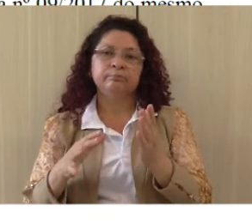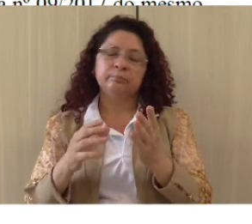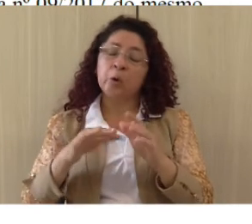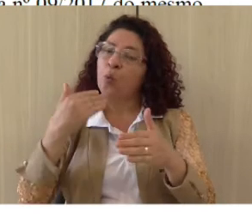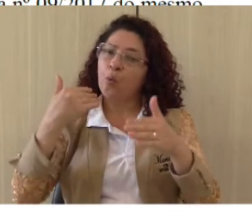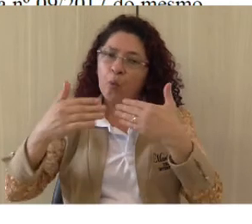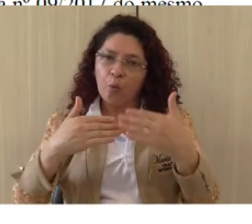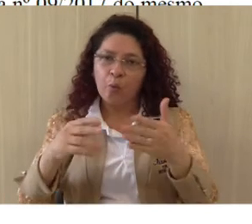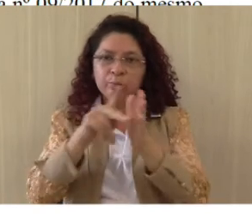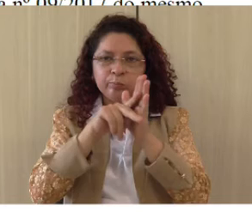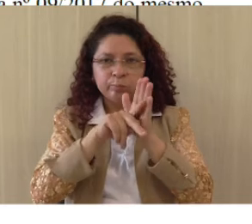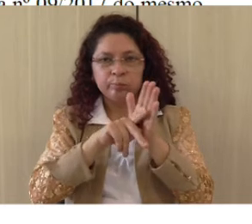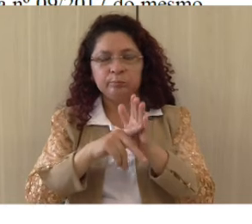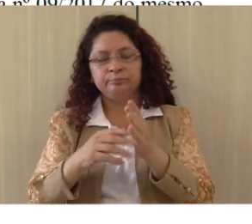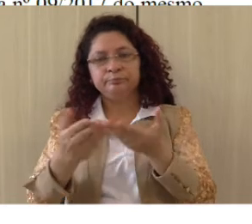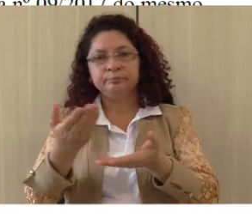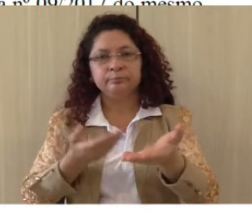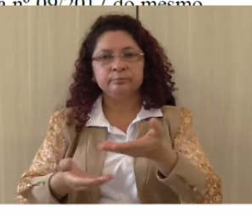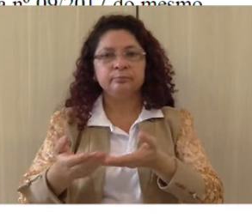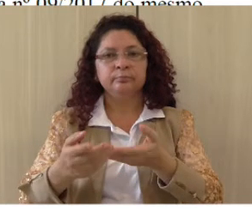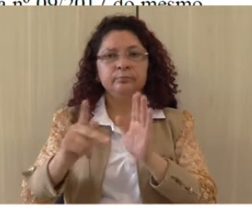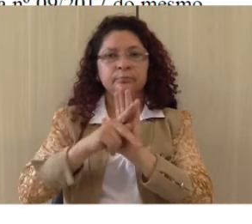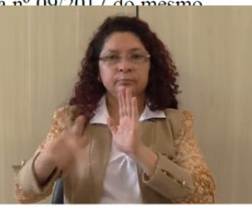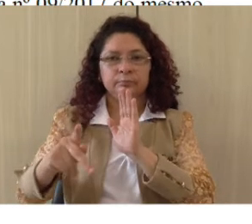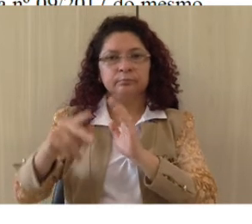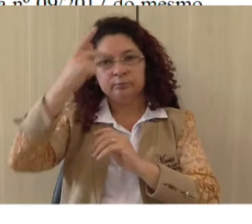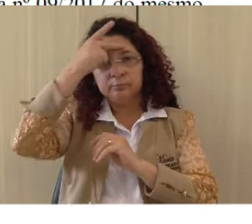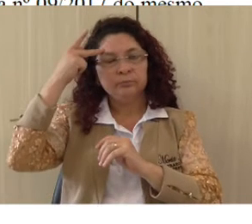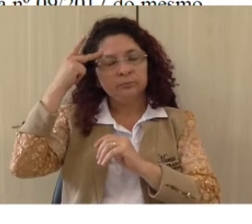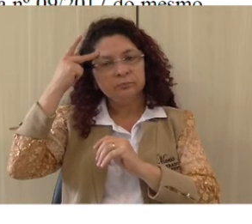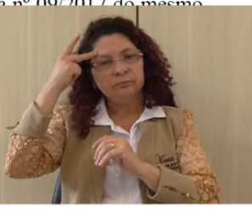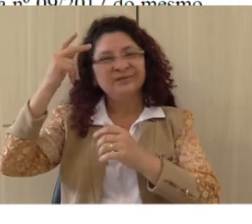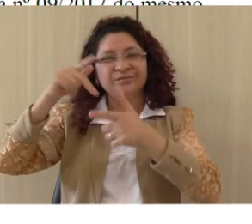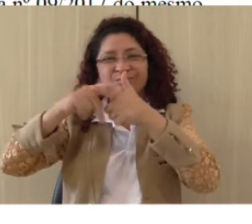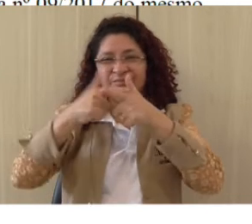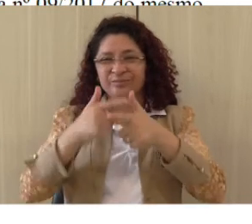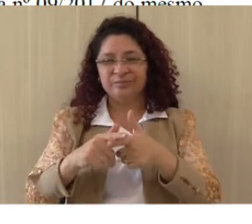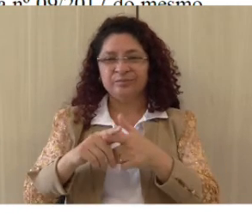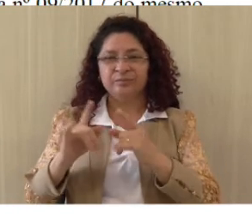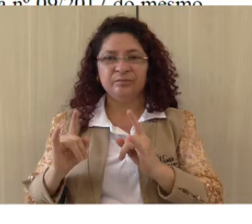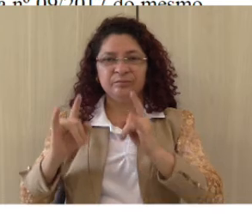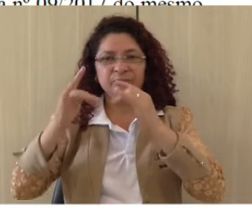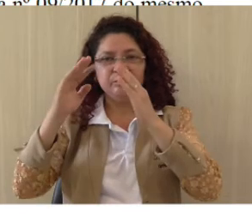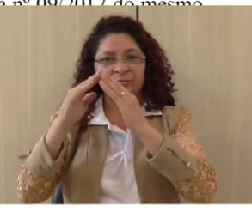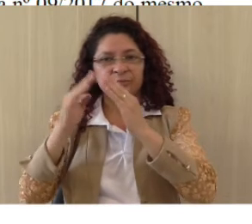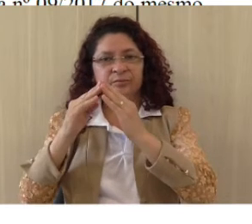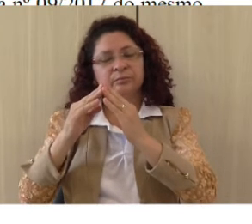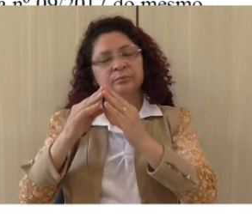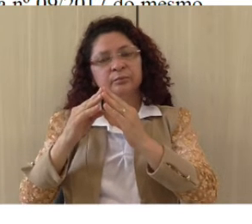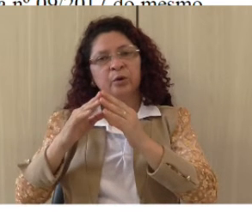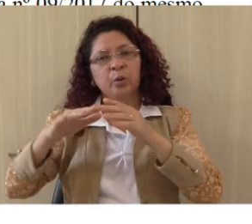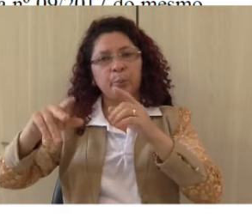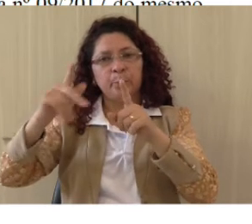outros programas de transferência de renda destinados à população atingida por desastres, residente em municípios em estado